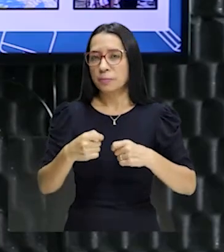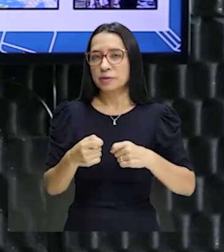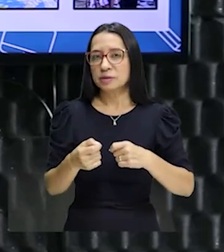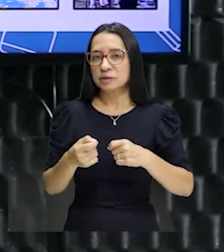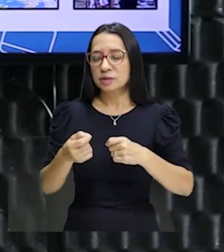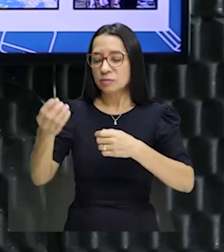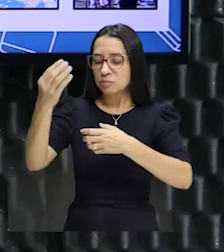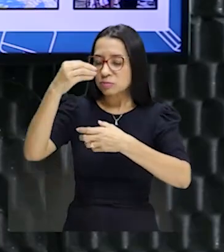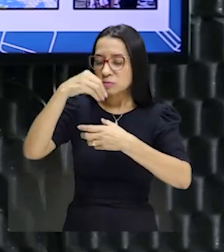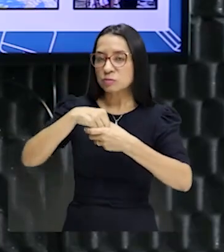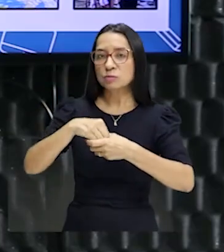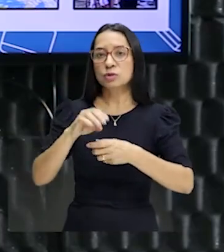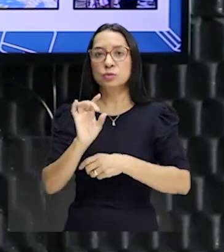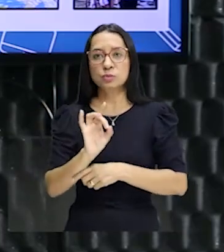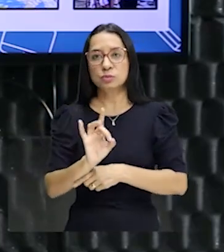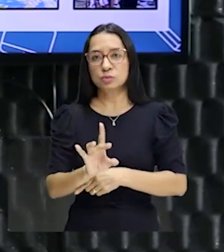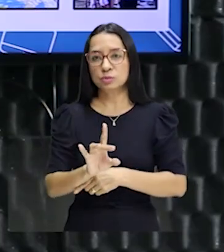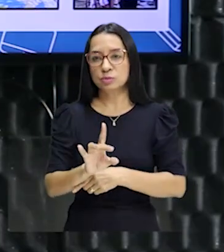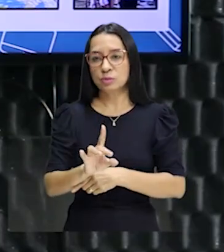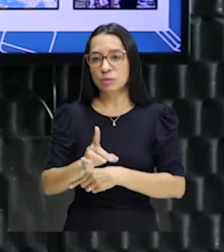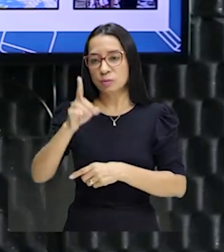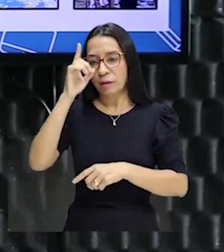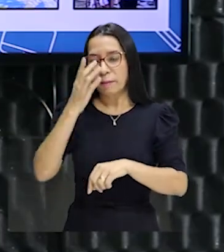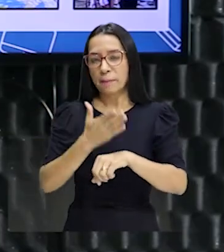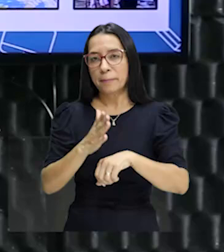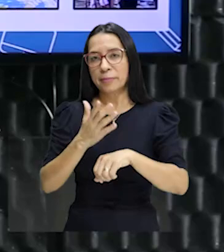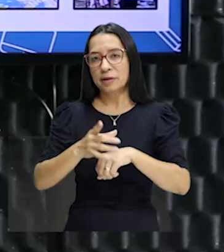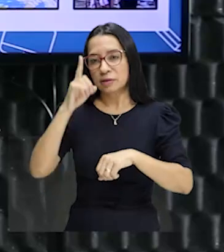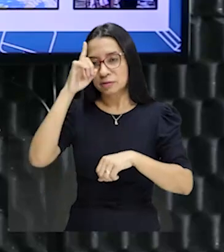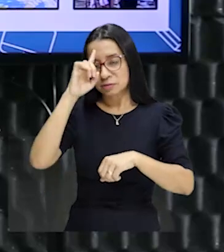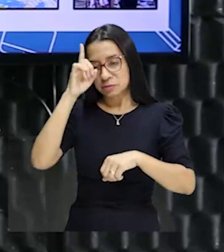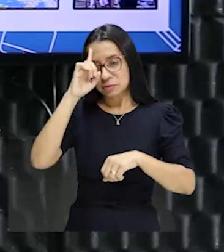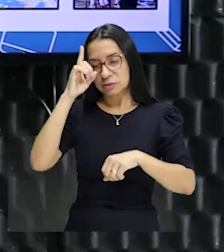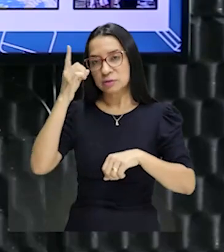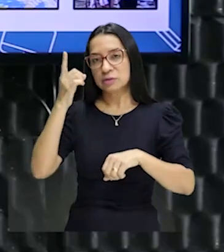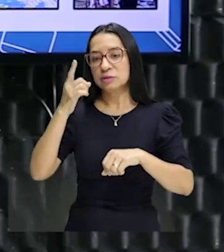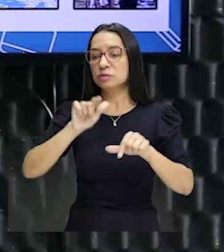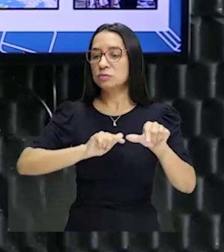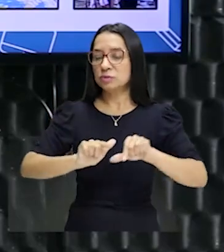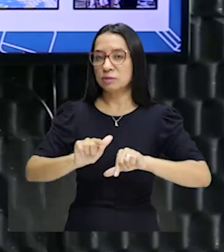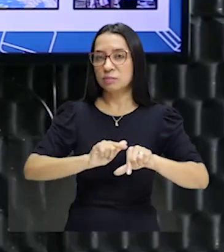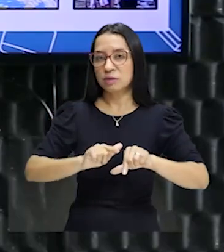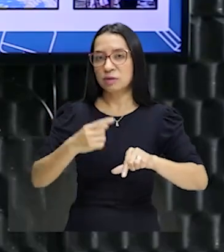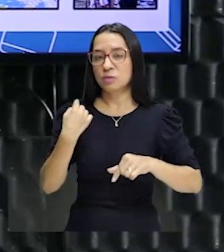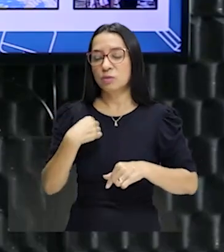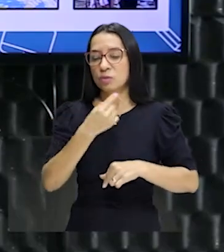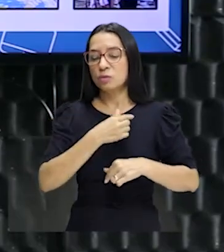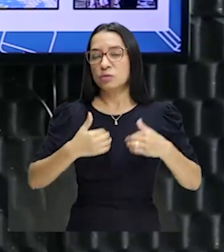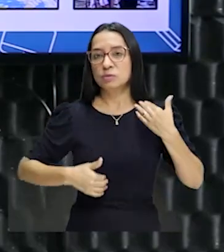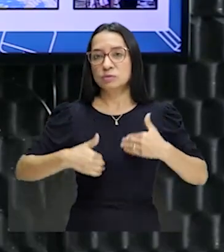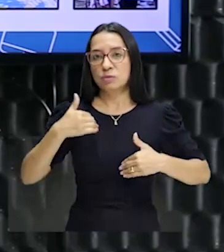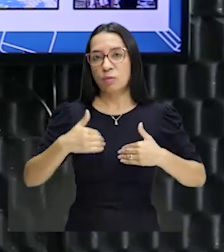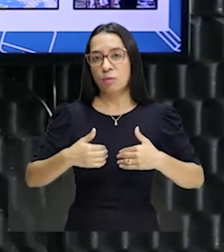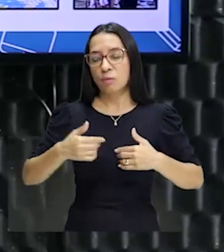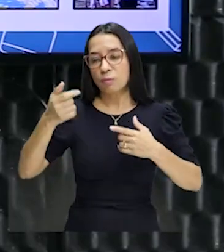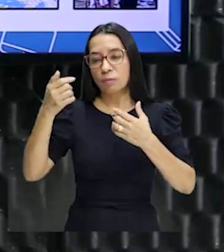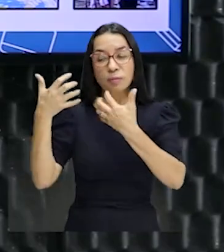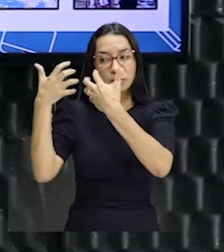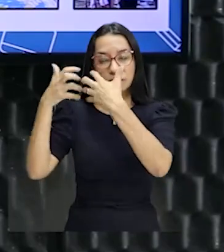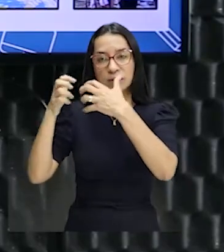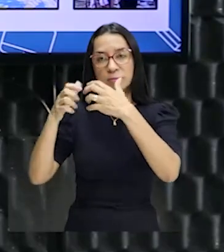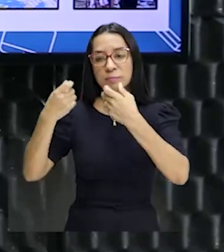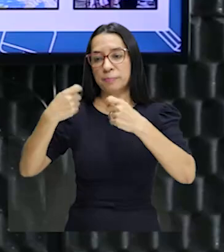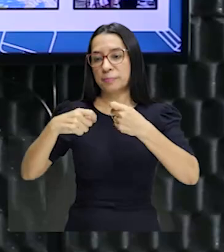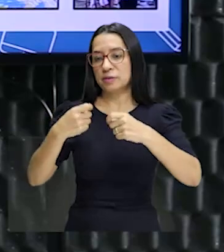engolir apenas por essas tarefas diárias. Nosso corpo, nossa cabeça necessita de momentos